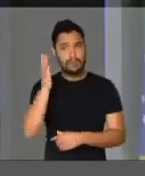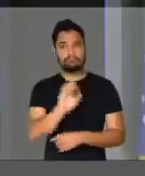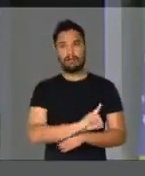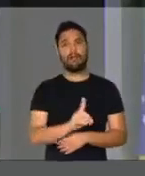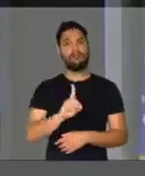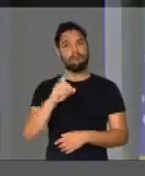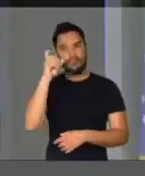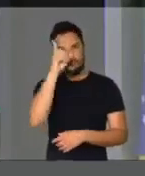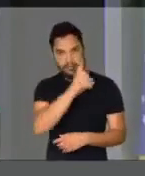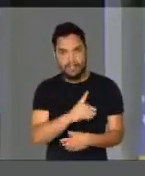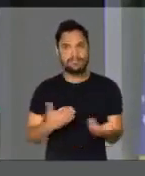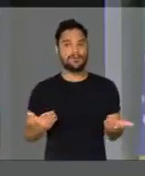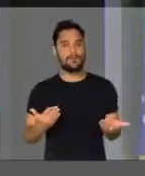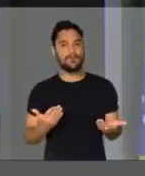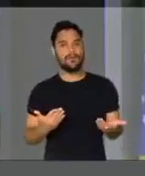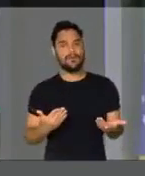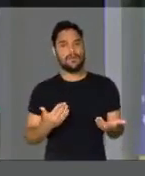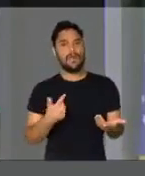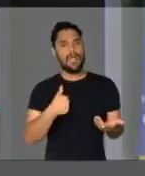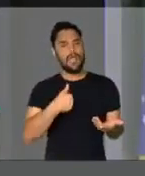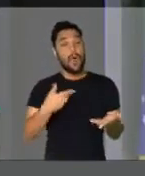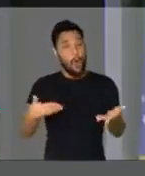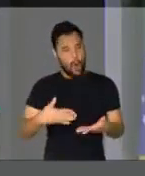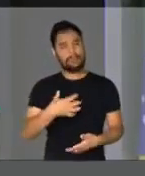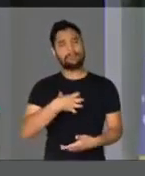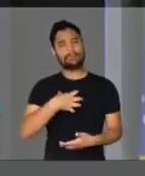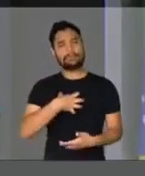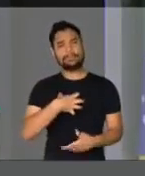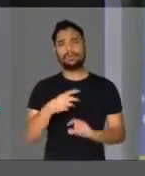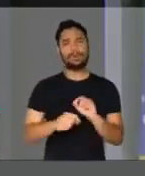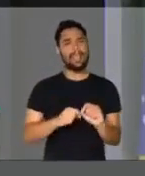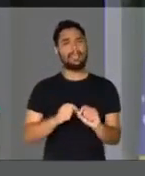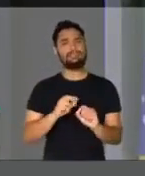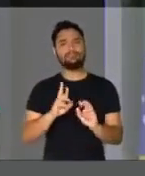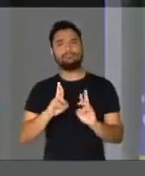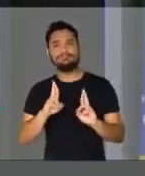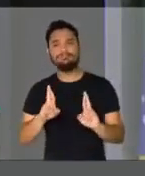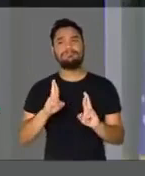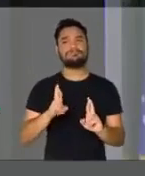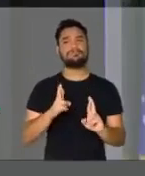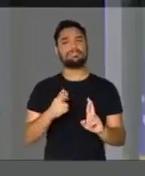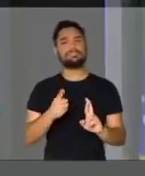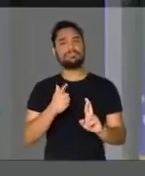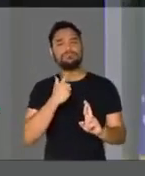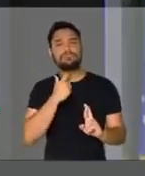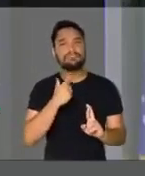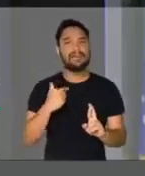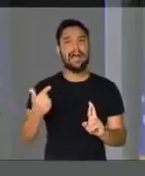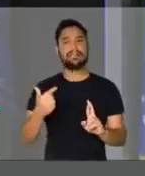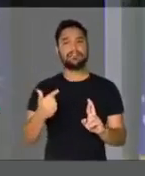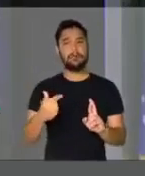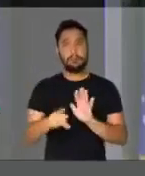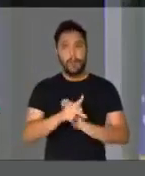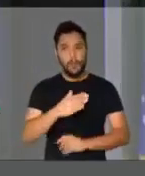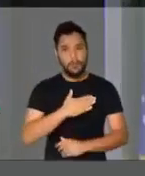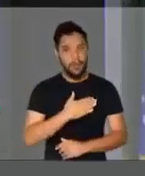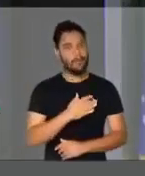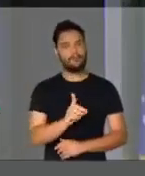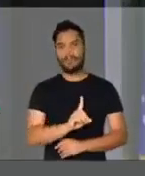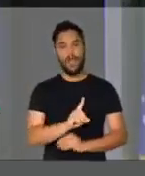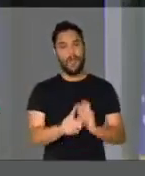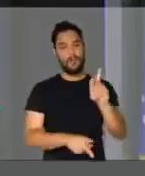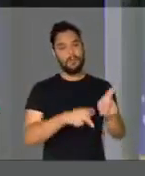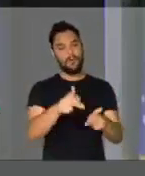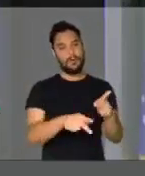pessoa, estão personificados os sentimentos, sonhos e aspirações de milhares e milhares de mato-grossenses